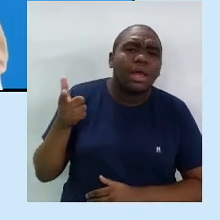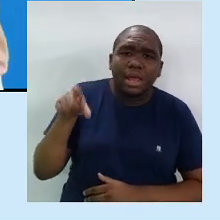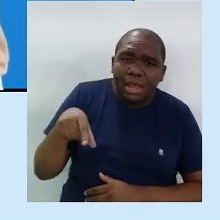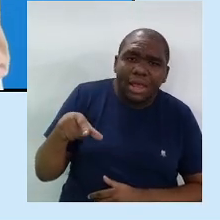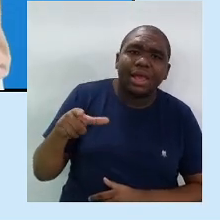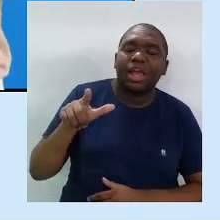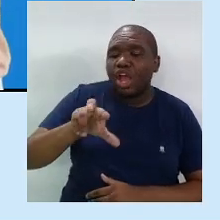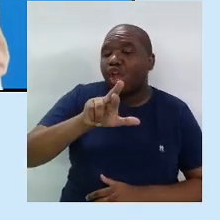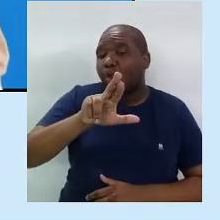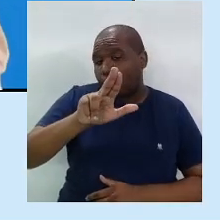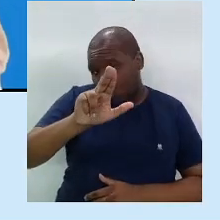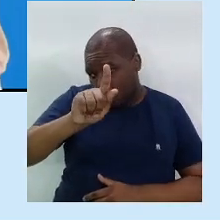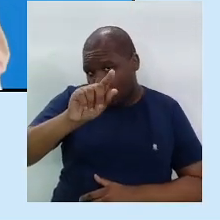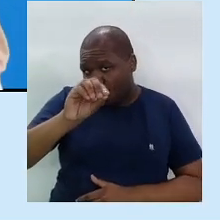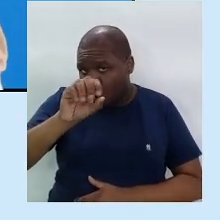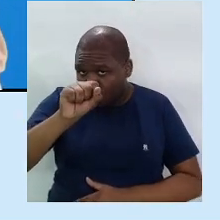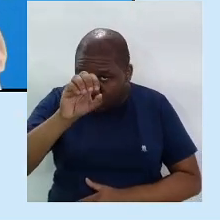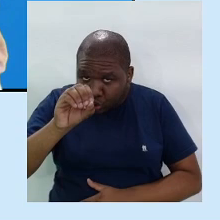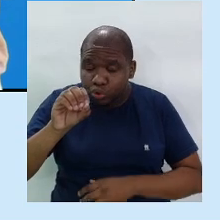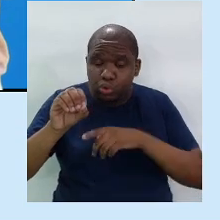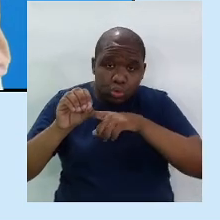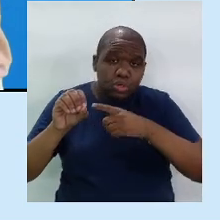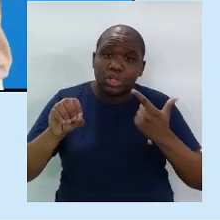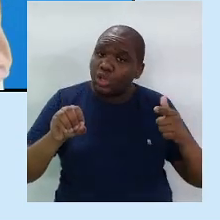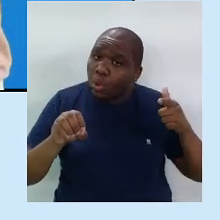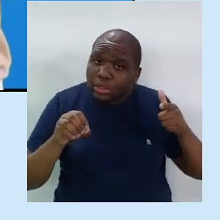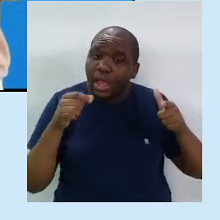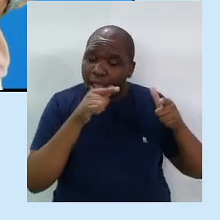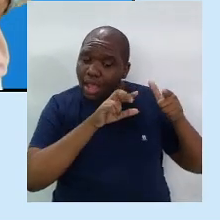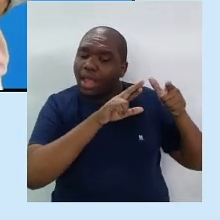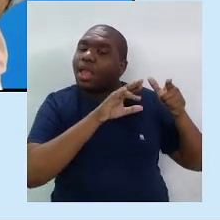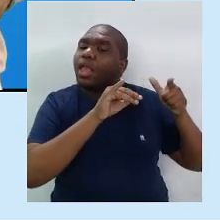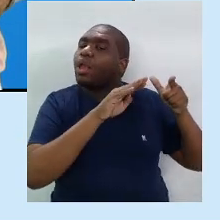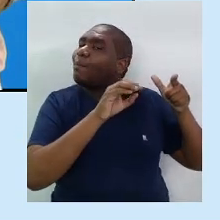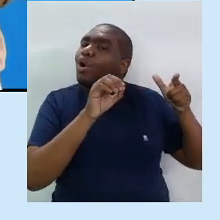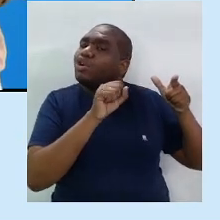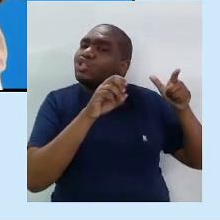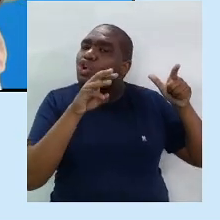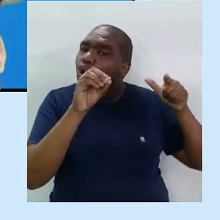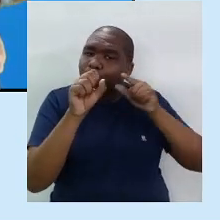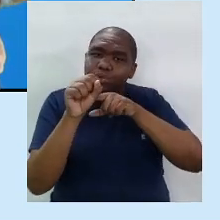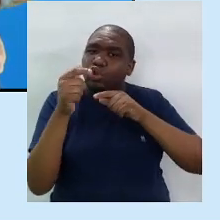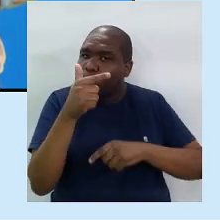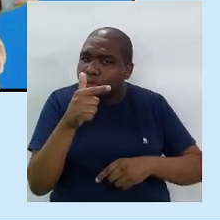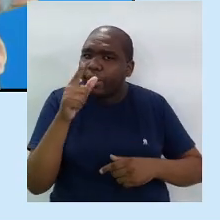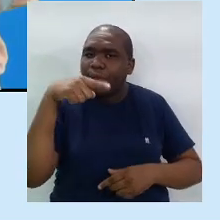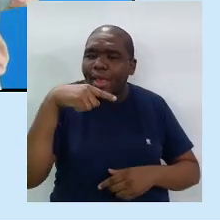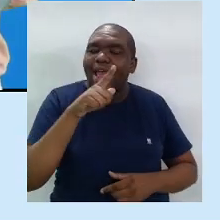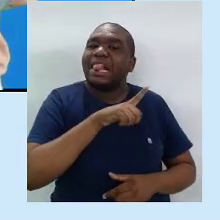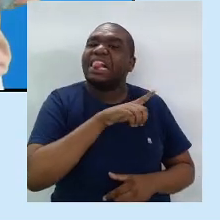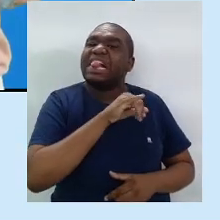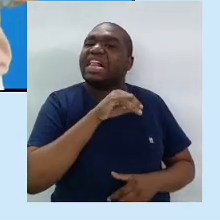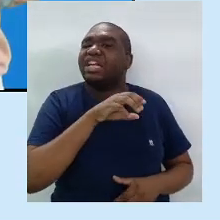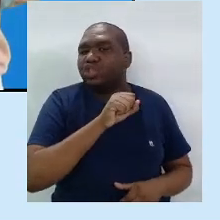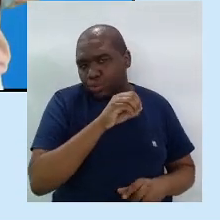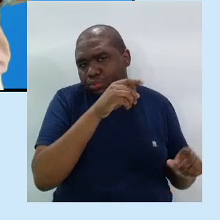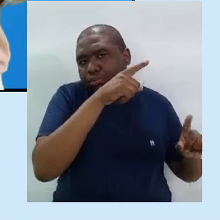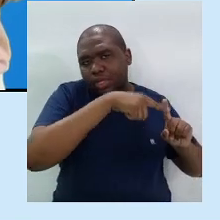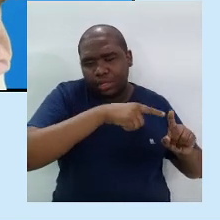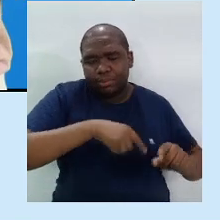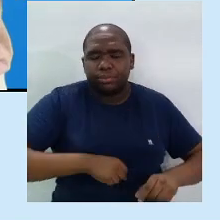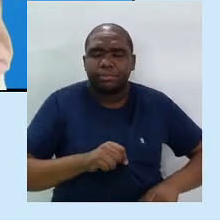endoplasmático rugoso. O que não contém os ribossomos é o retículo endoplasmático